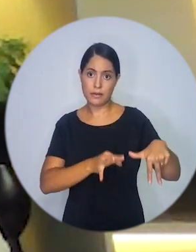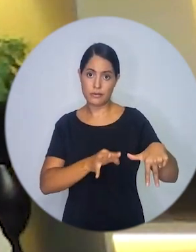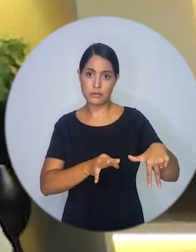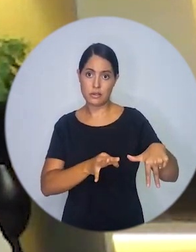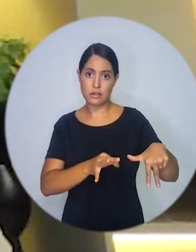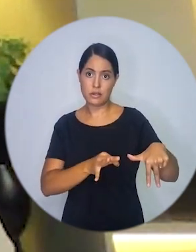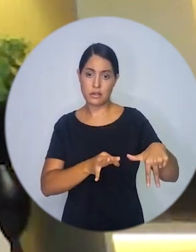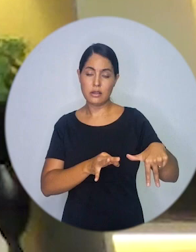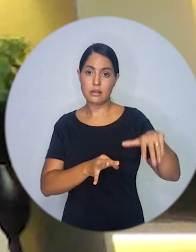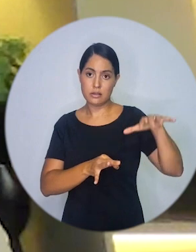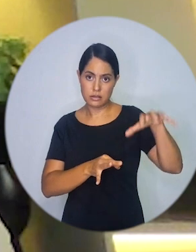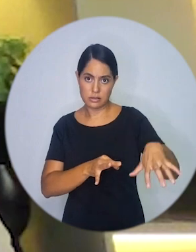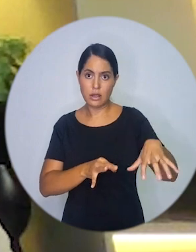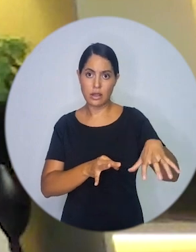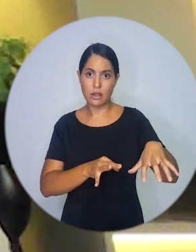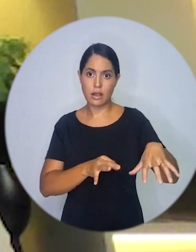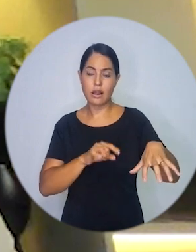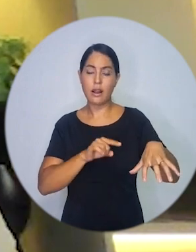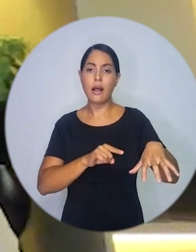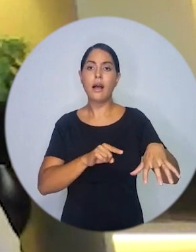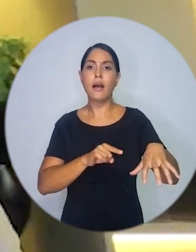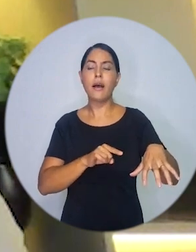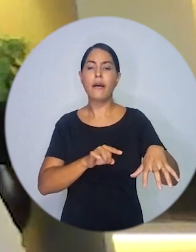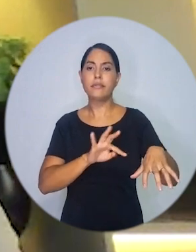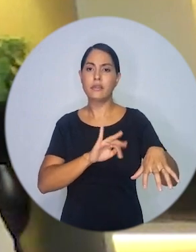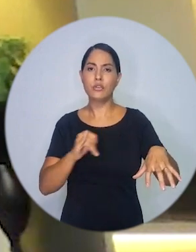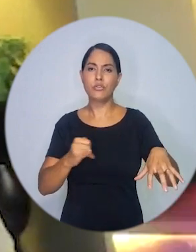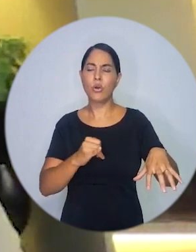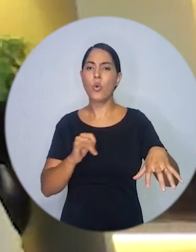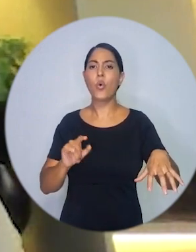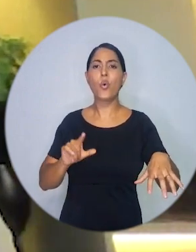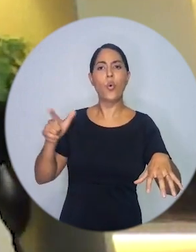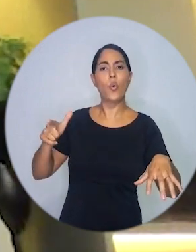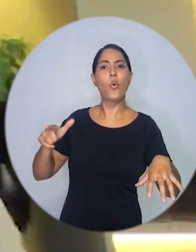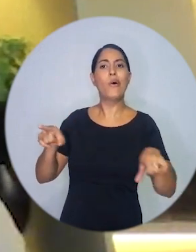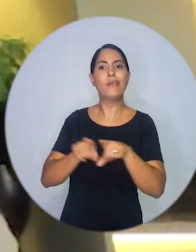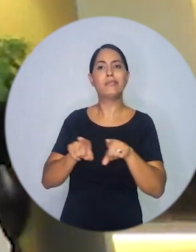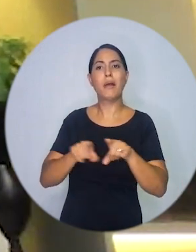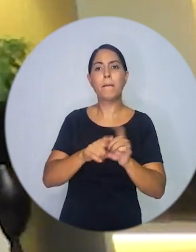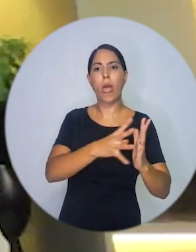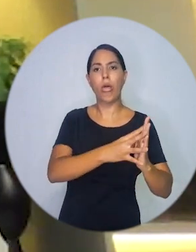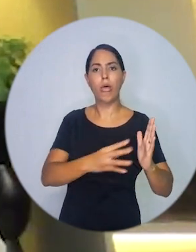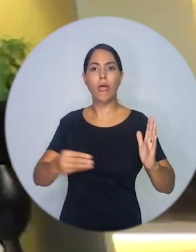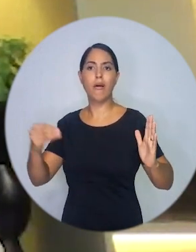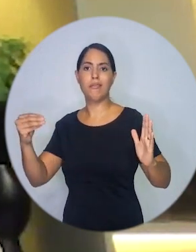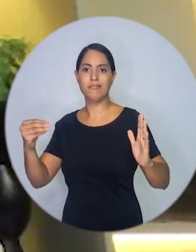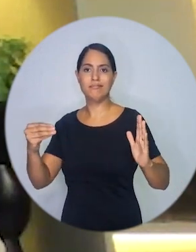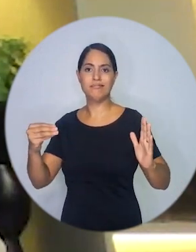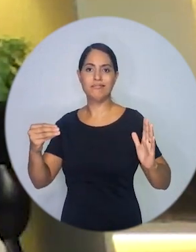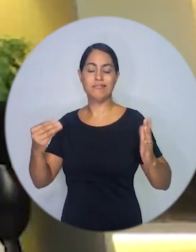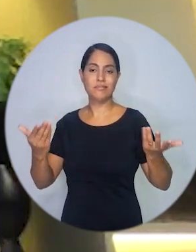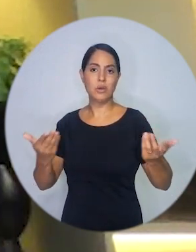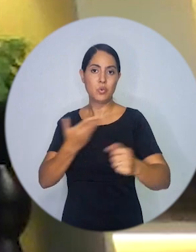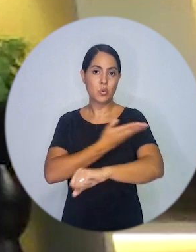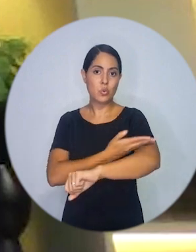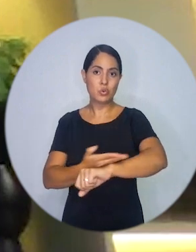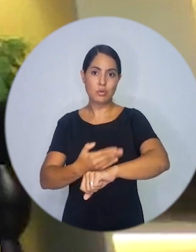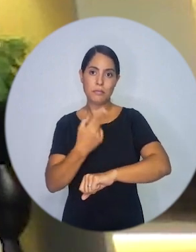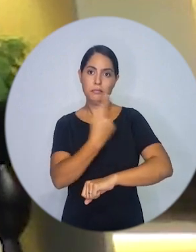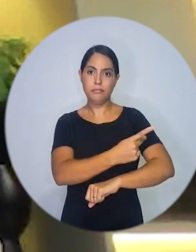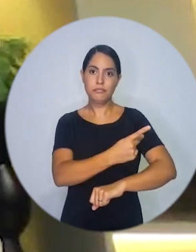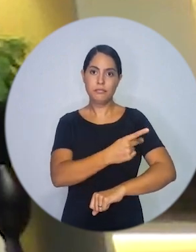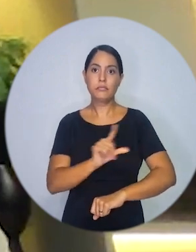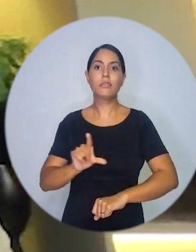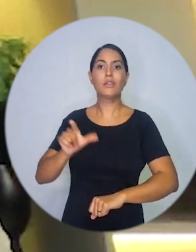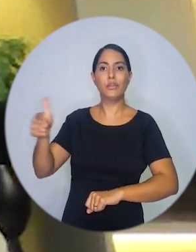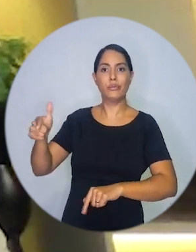pela essa unidade judiciária, algumas outras varas começaram a adotar esse procedimento. Então, estava sendo agora costumeira não só